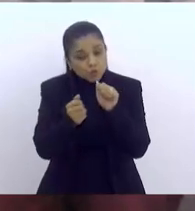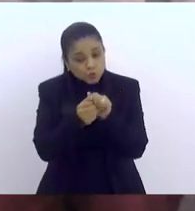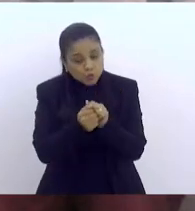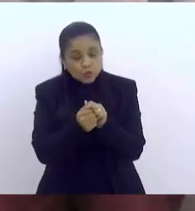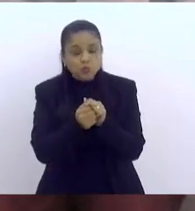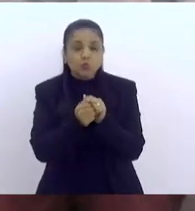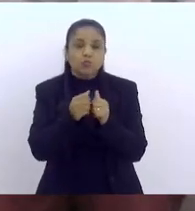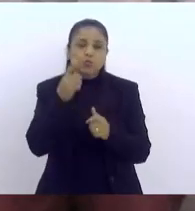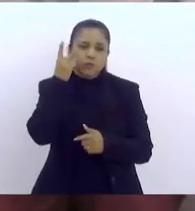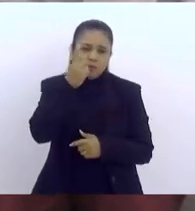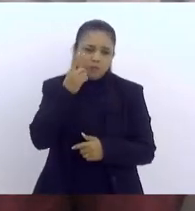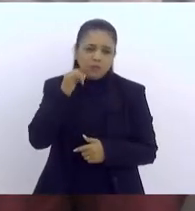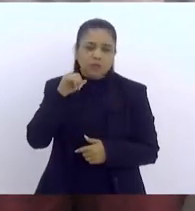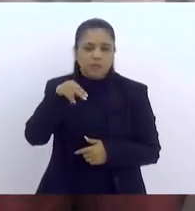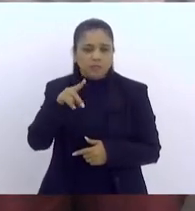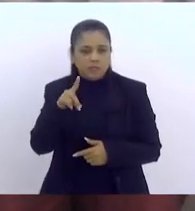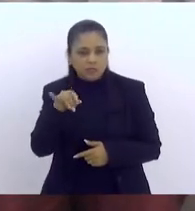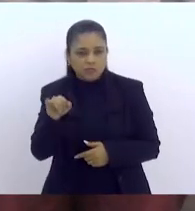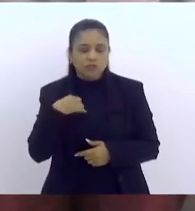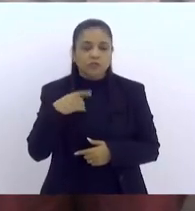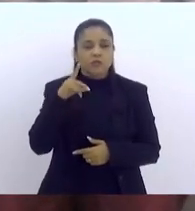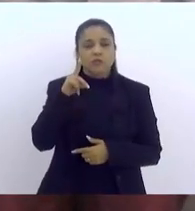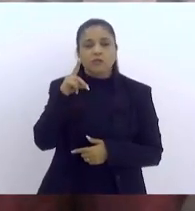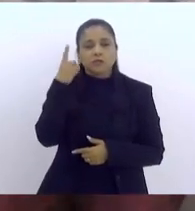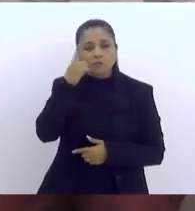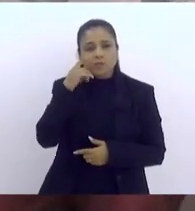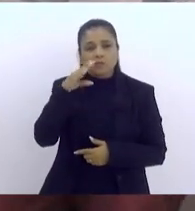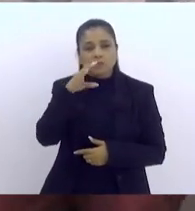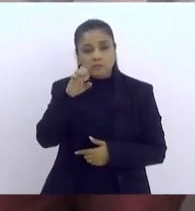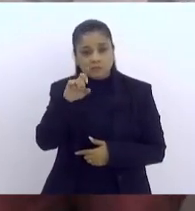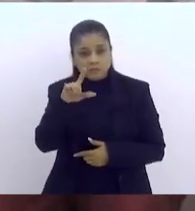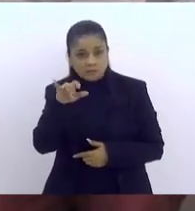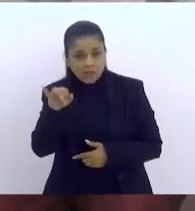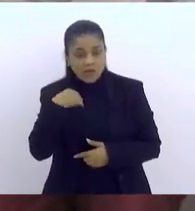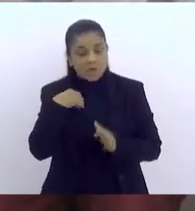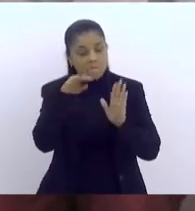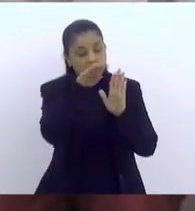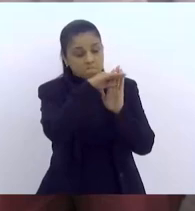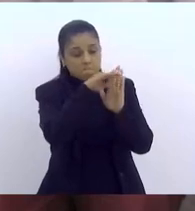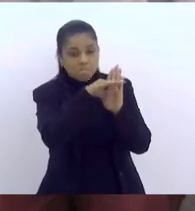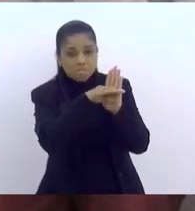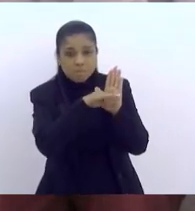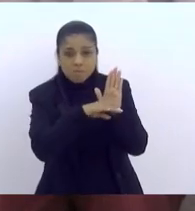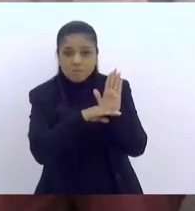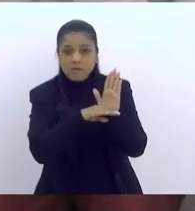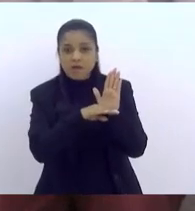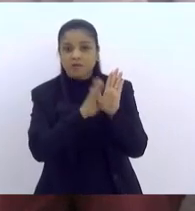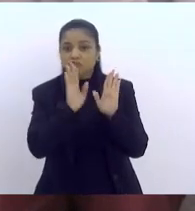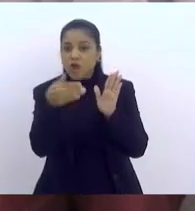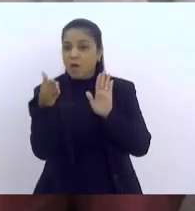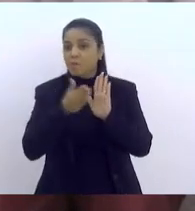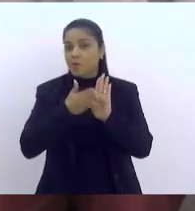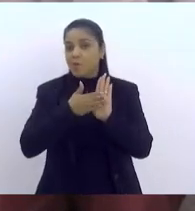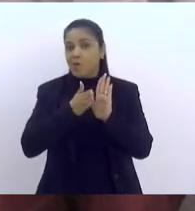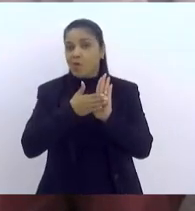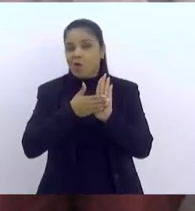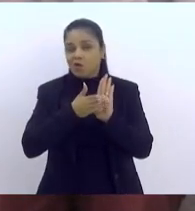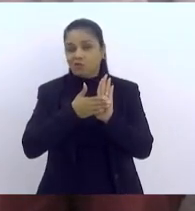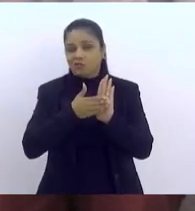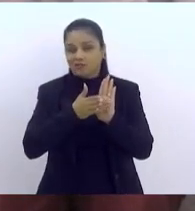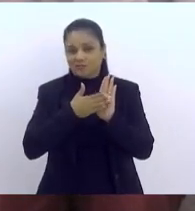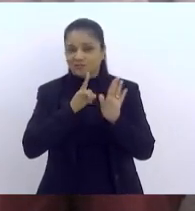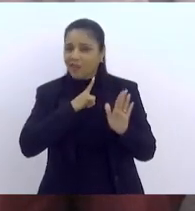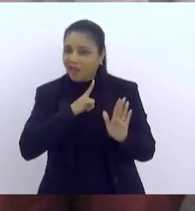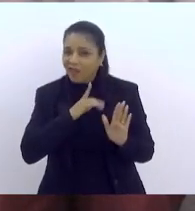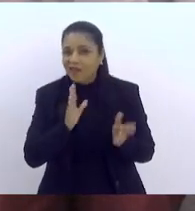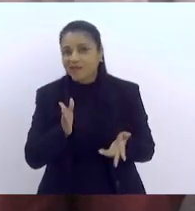com a deputada Índia, a deputada Célia, pedir para trazer a pautar, vamos pautar, já tem a proposta, trazer a pauta